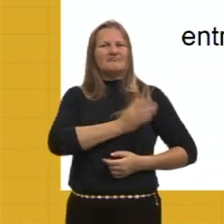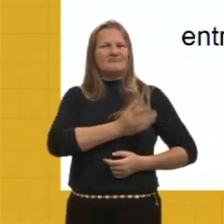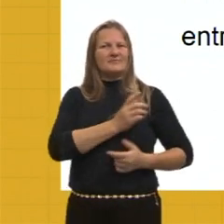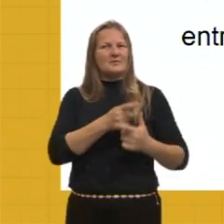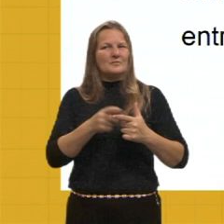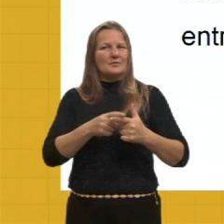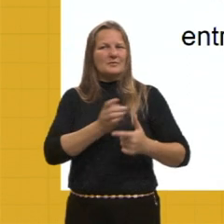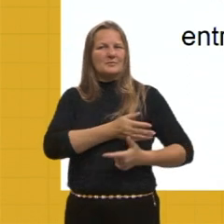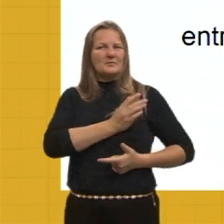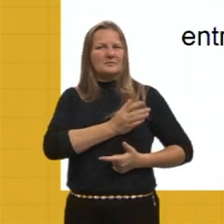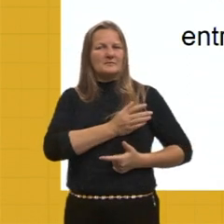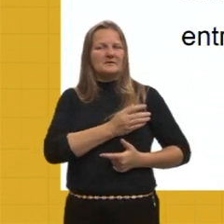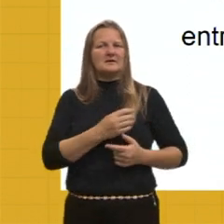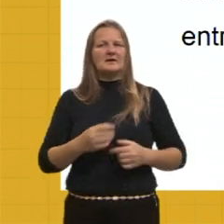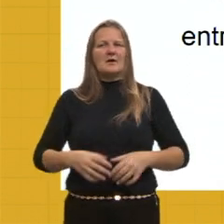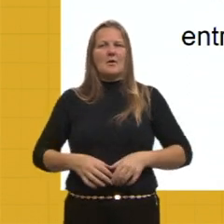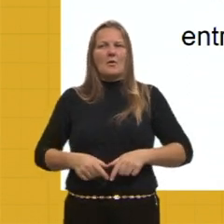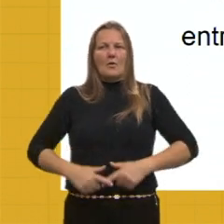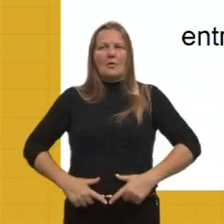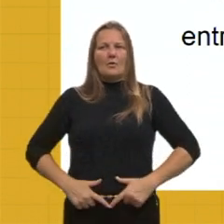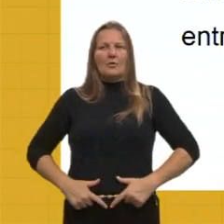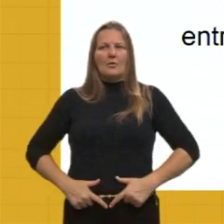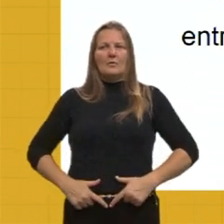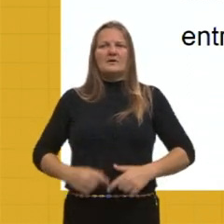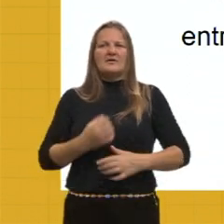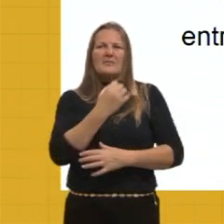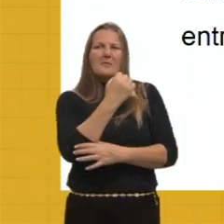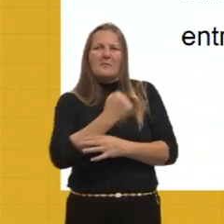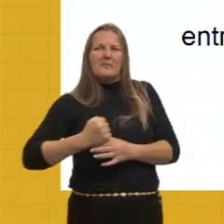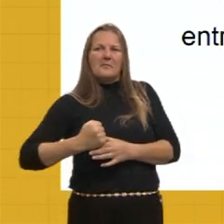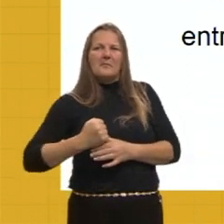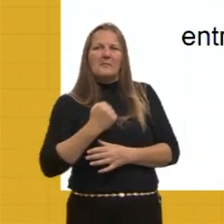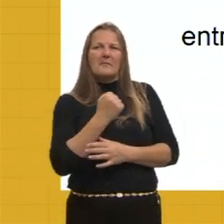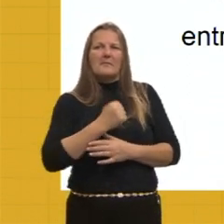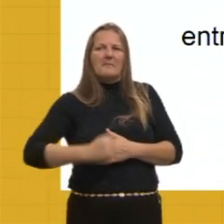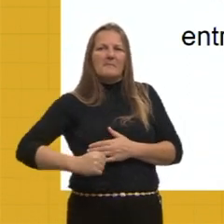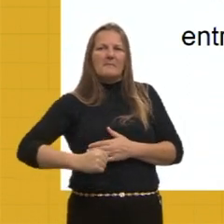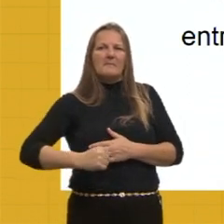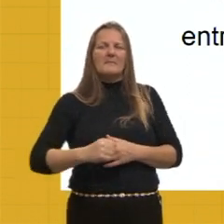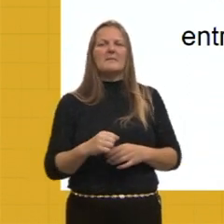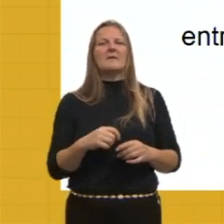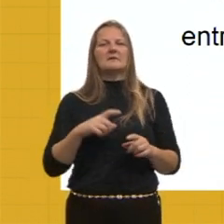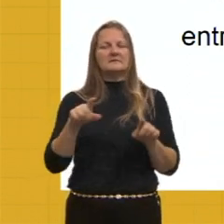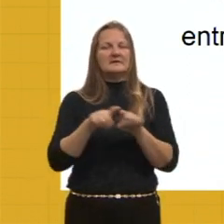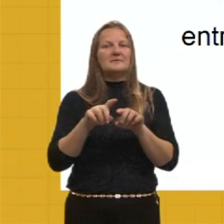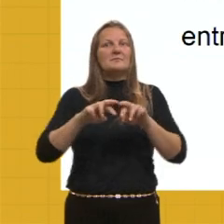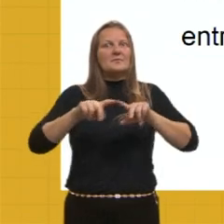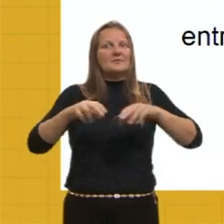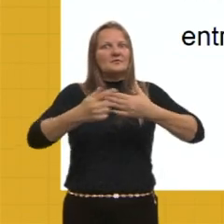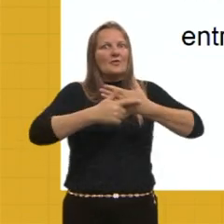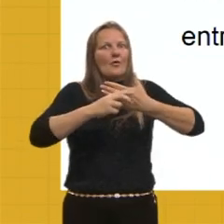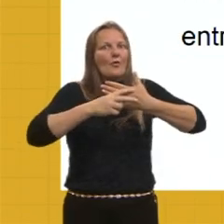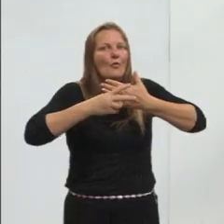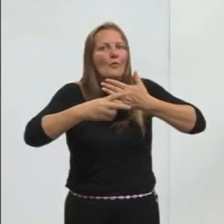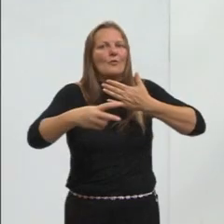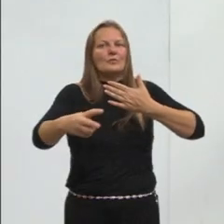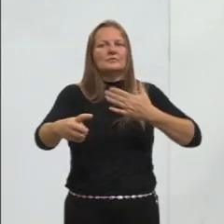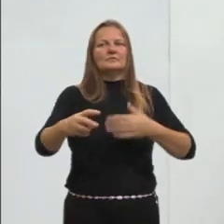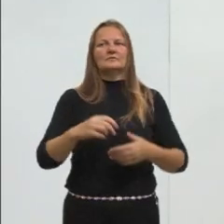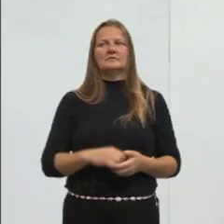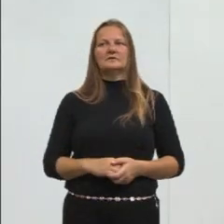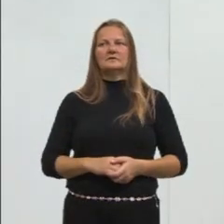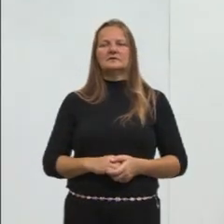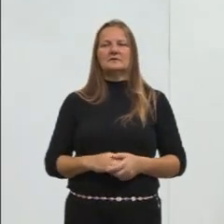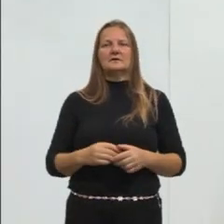fibromas uterinos abortos E aí tudo isso e muito mais que pode ocasionalmente o sistema